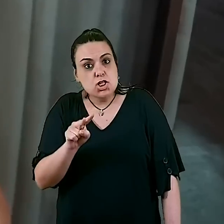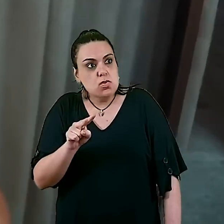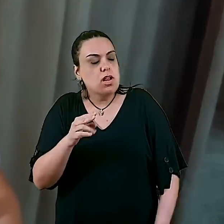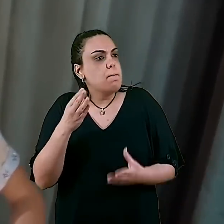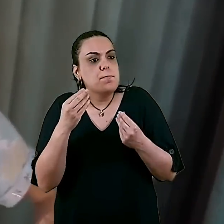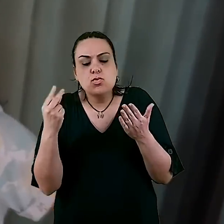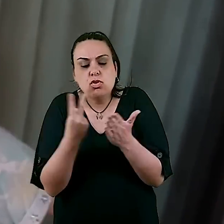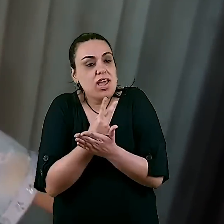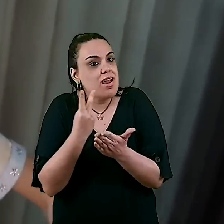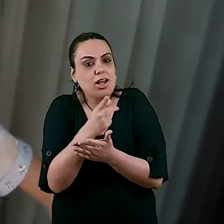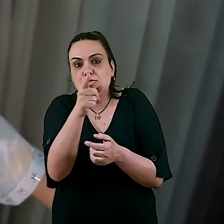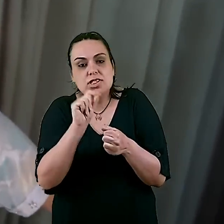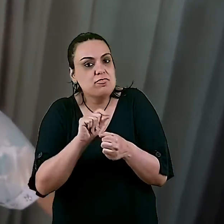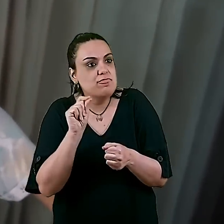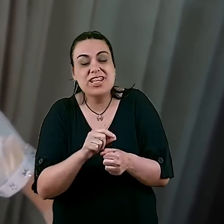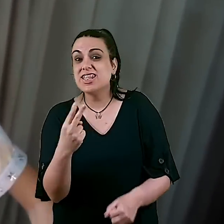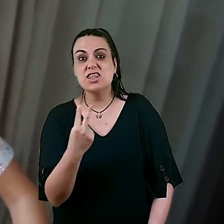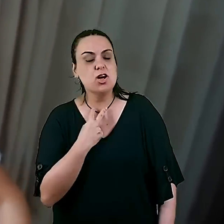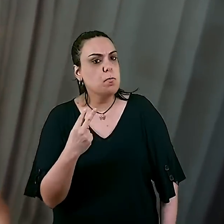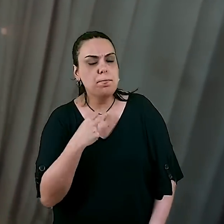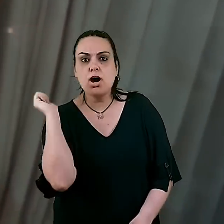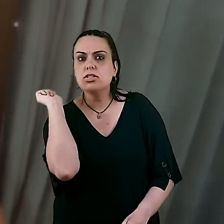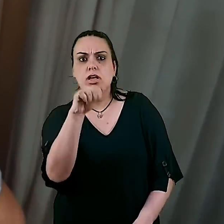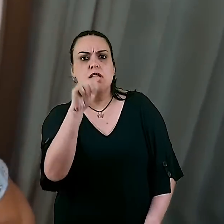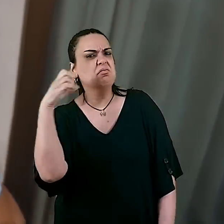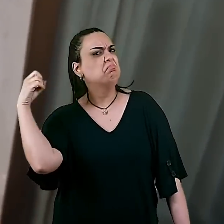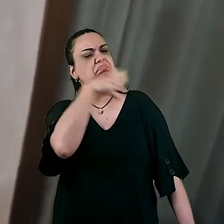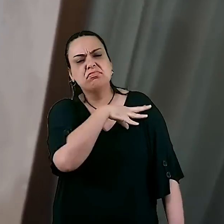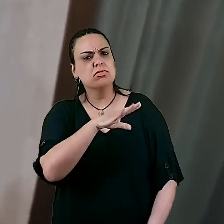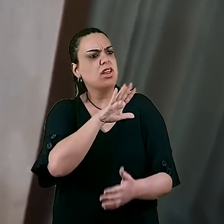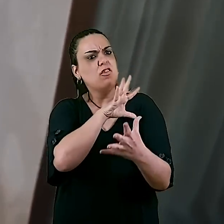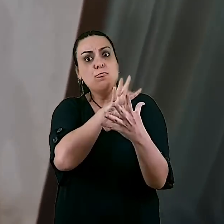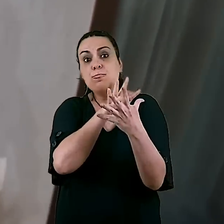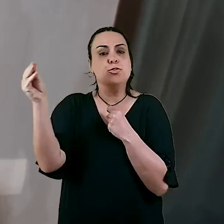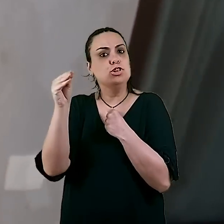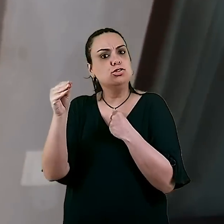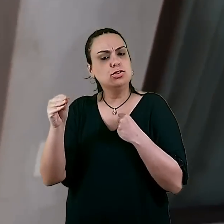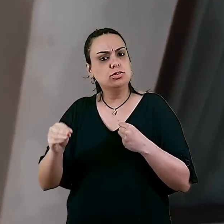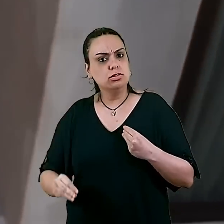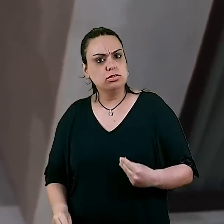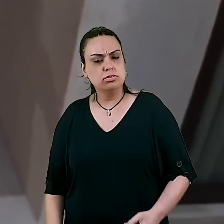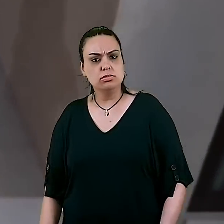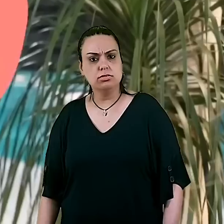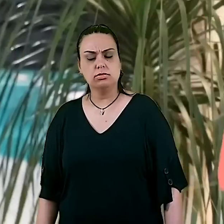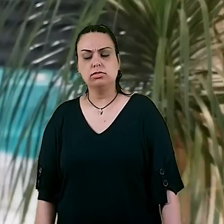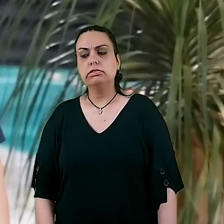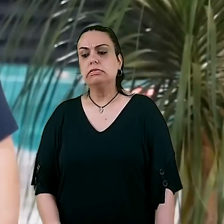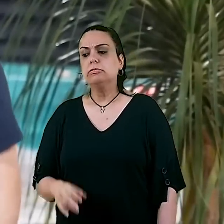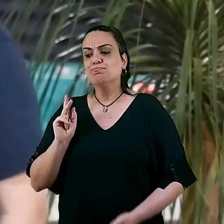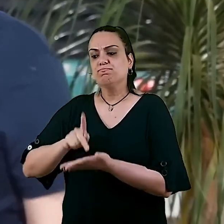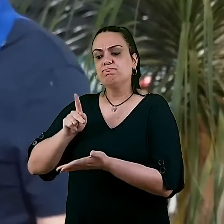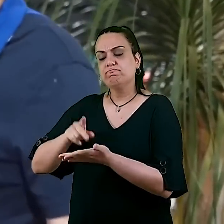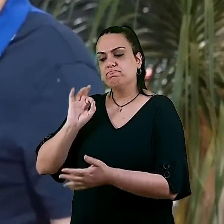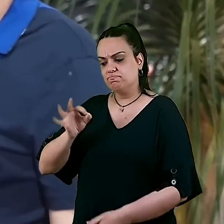Vitor, isso é muito errado o que você acabou de fazer. Não pode bater nas portas dos outros e sair correndo.